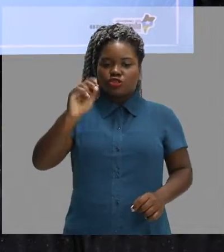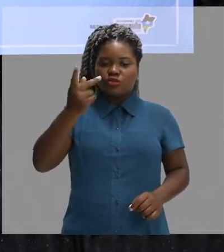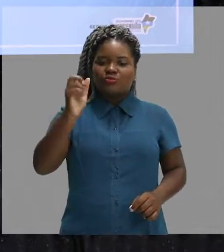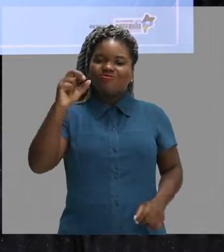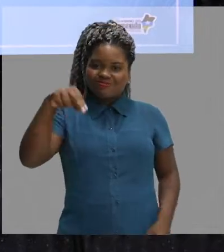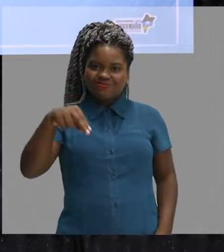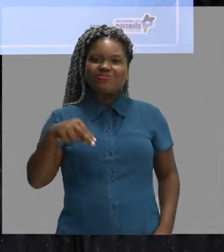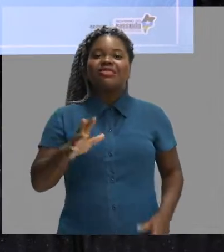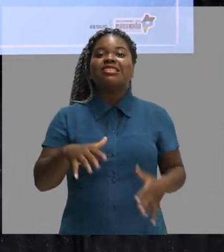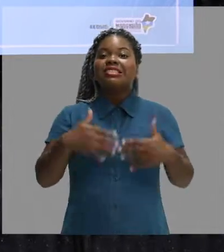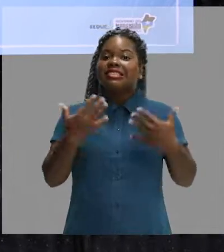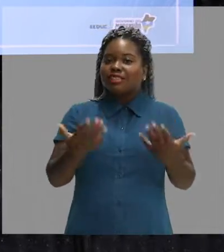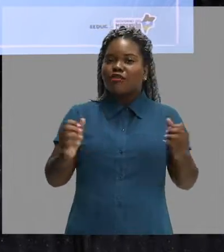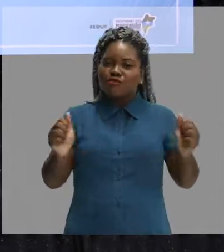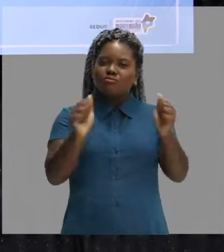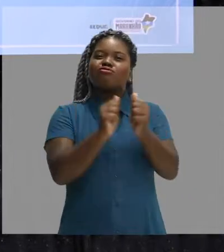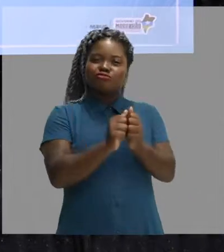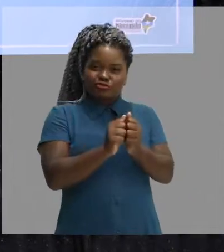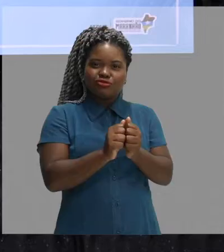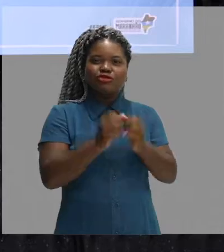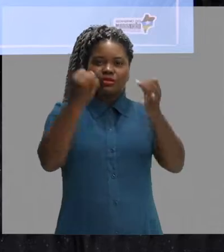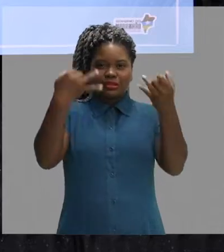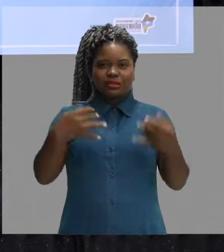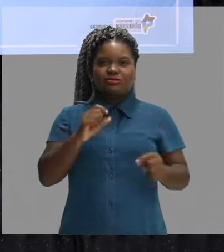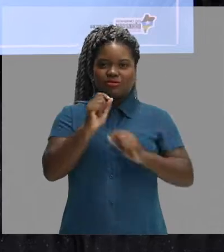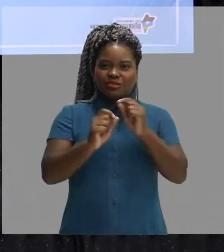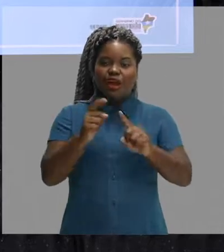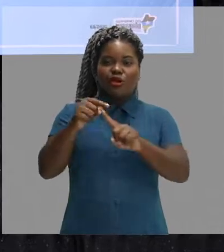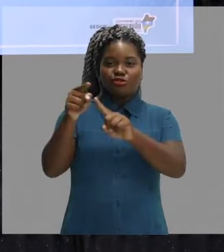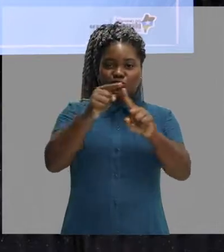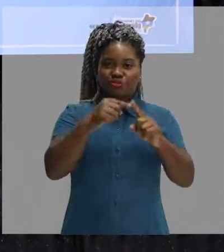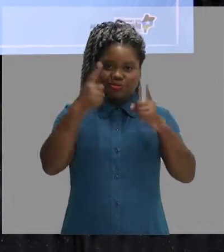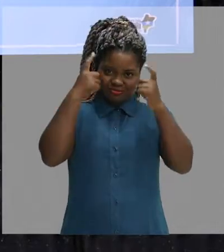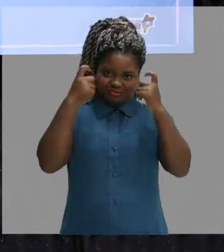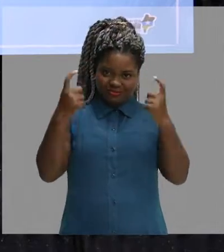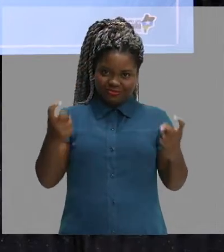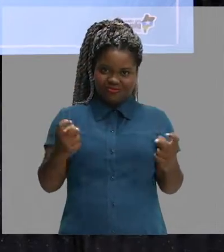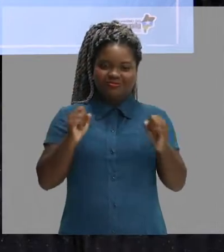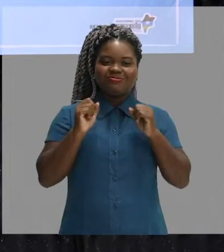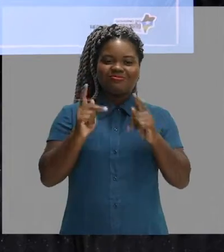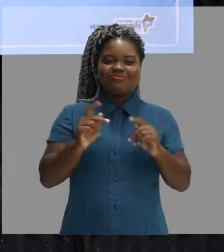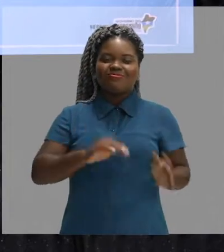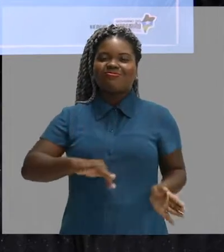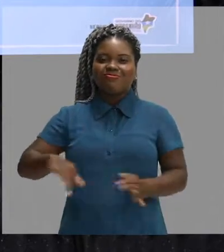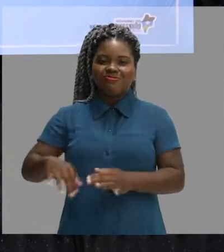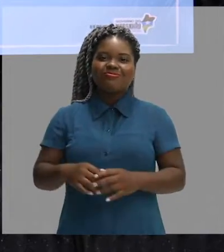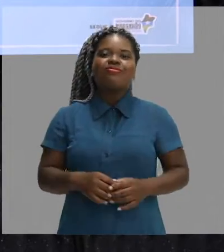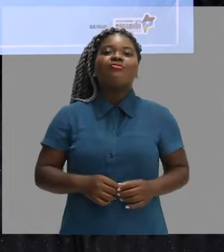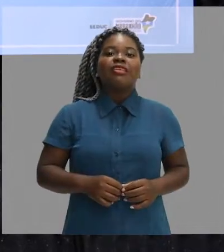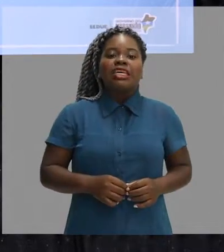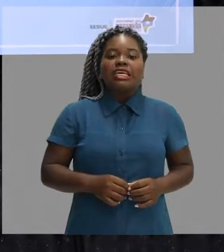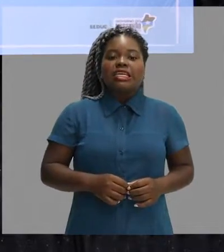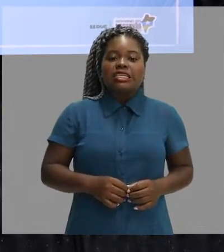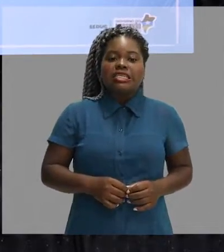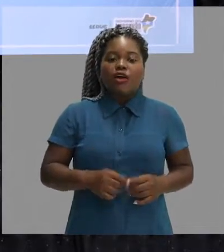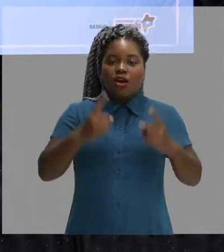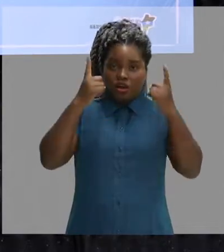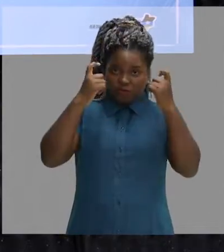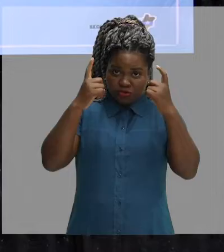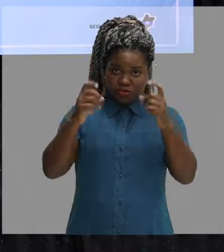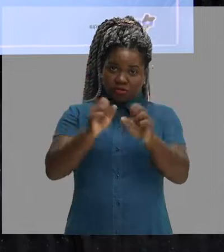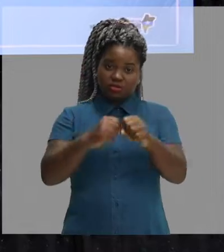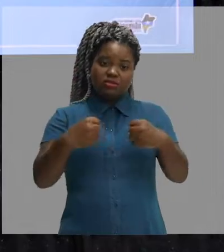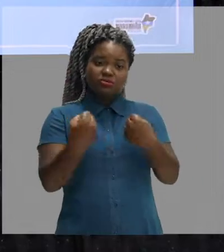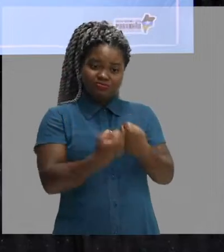me acompanha, vamos junto comigo falar agora sobre os tipos de violência. Como a gente sabe, a violência é um fenômeno social, considerada